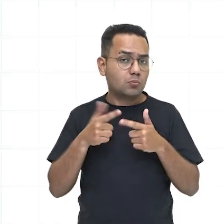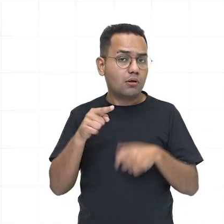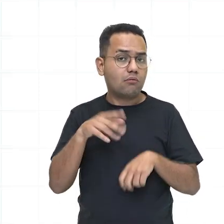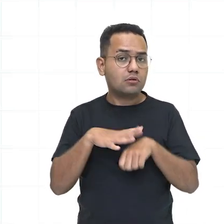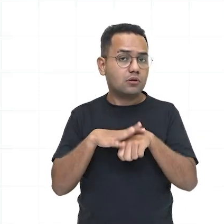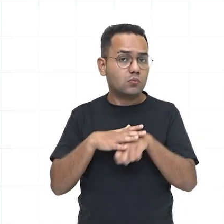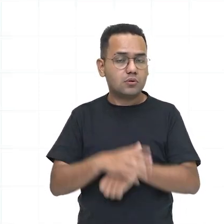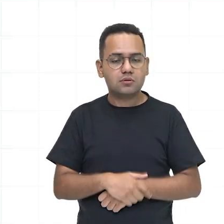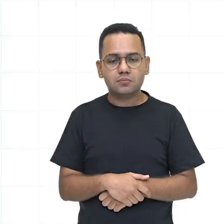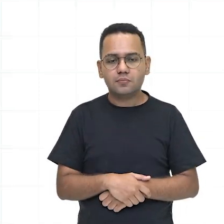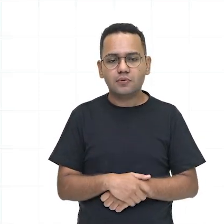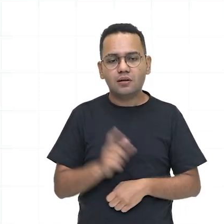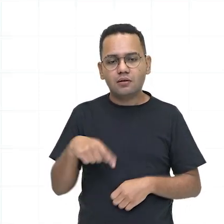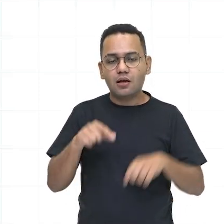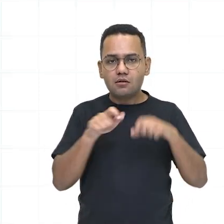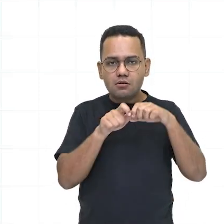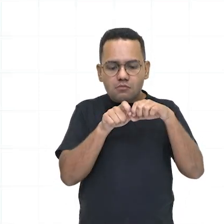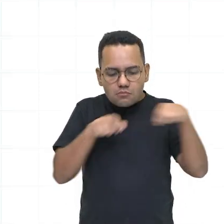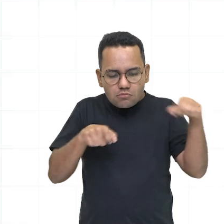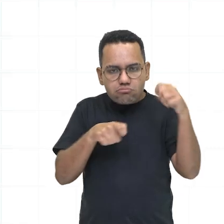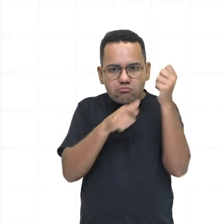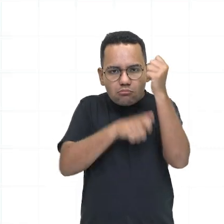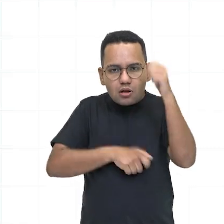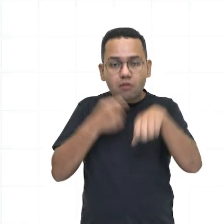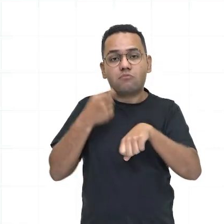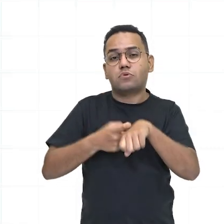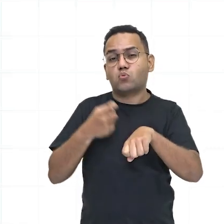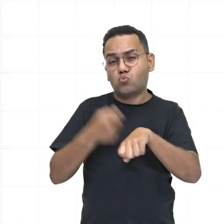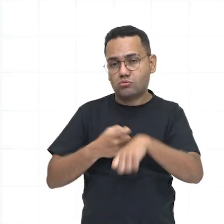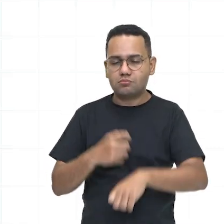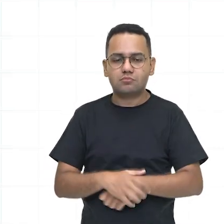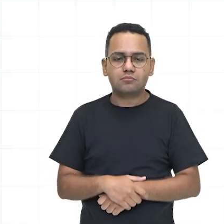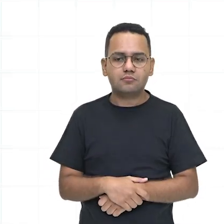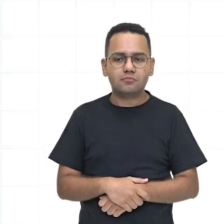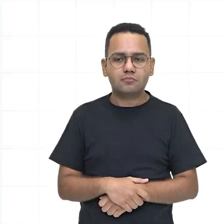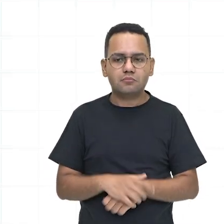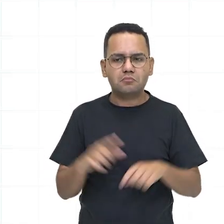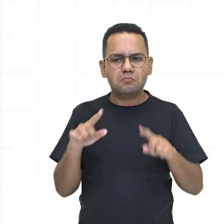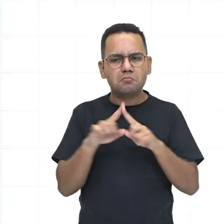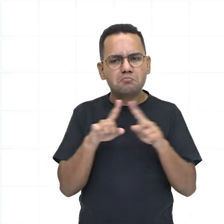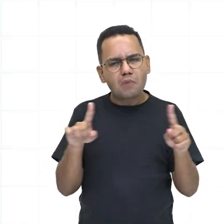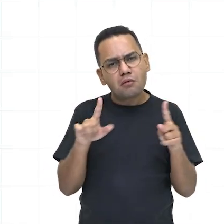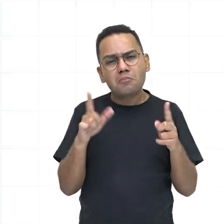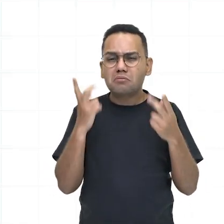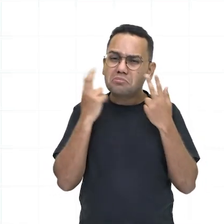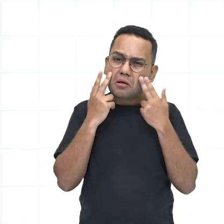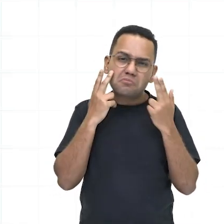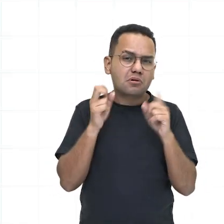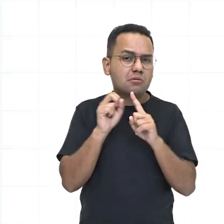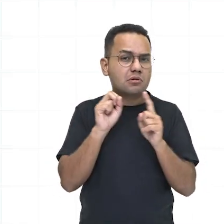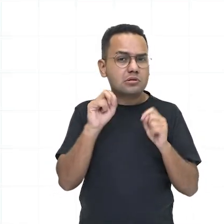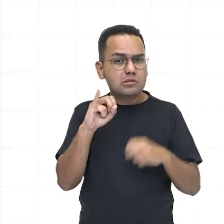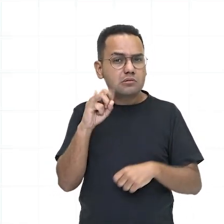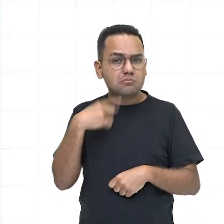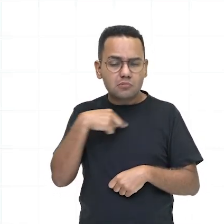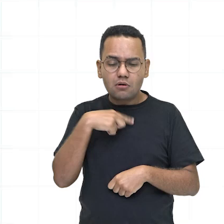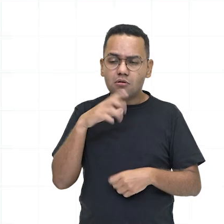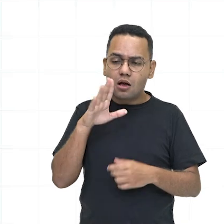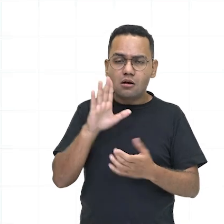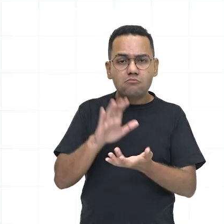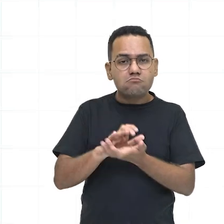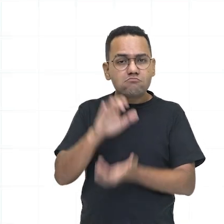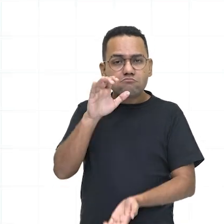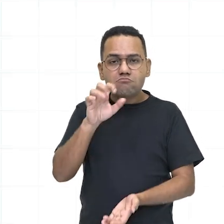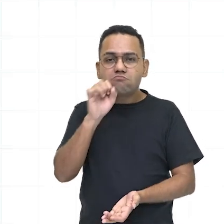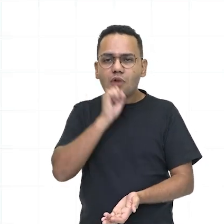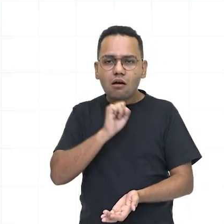esse endurecimento das artérias. Ela pode ocorrer naturalmente. À medida que a gente vai envelhecendo, é